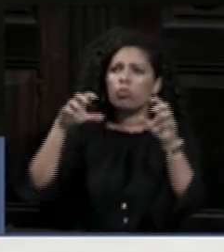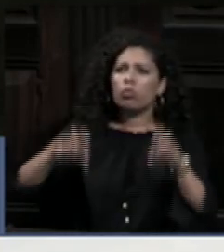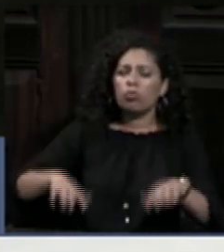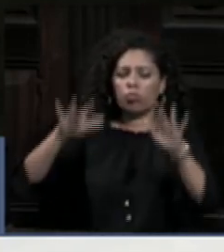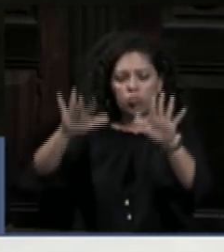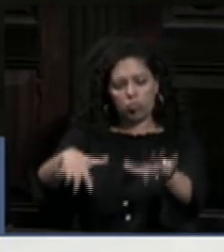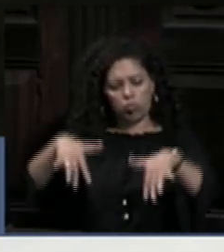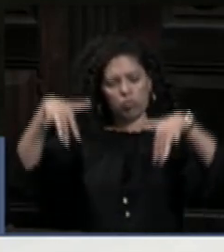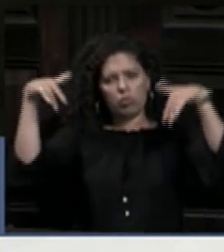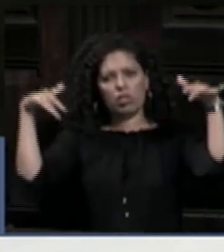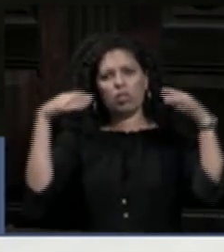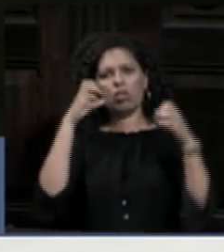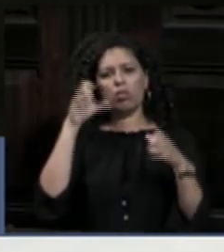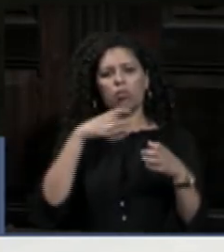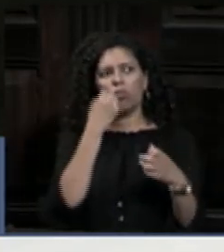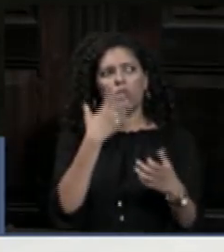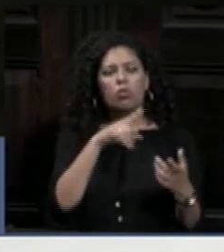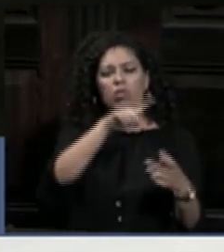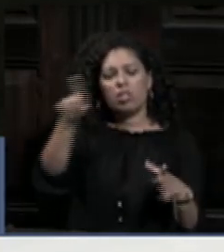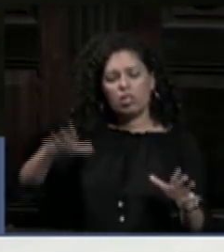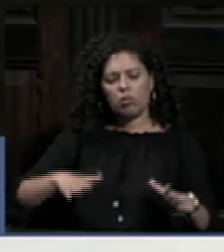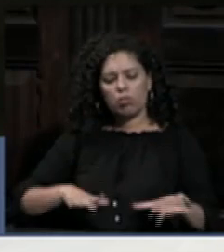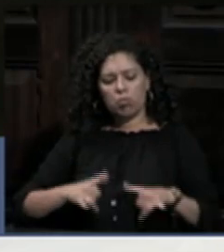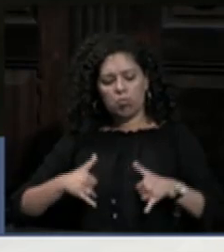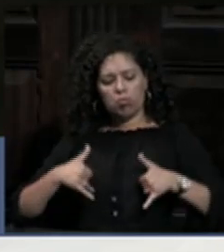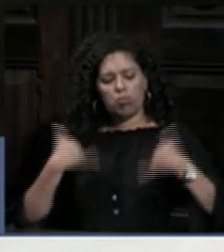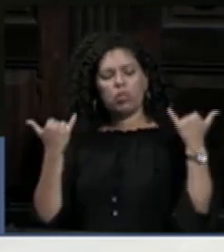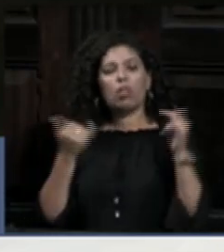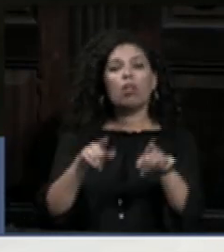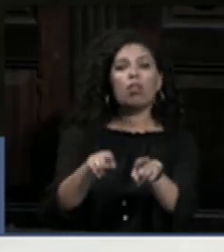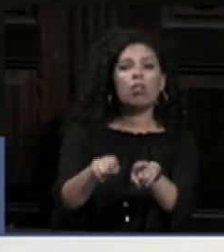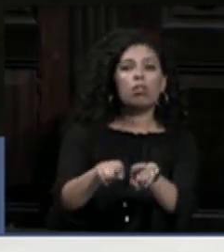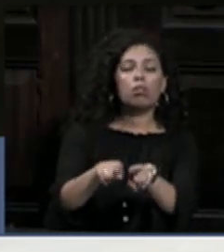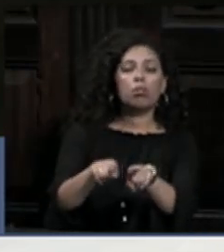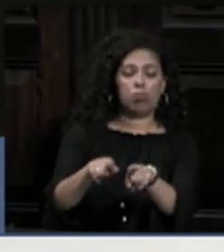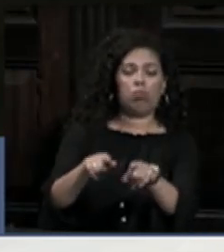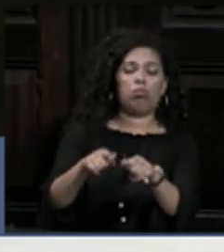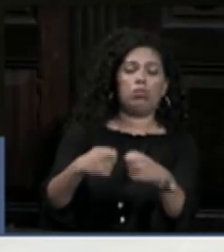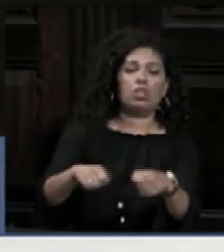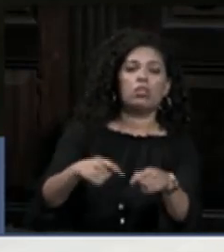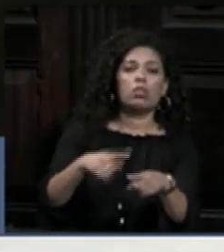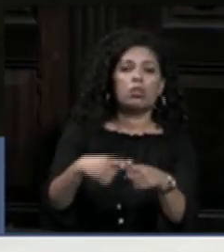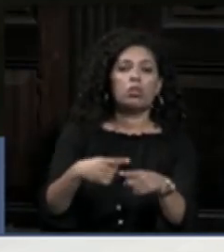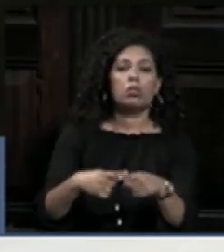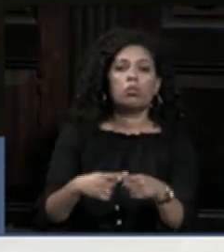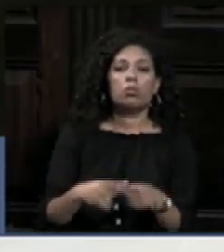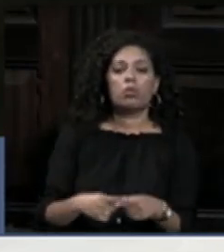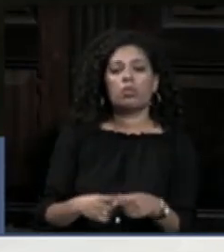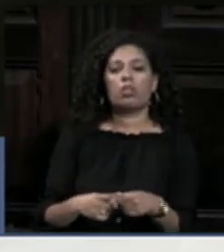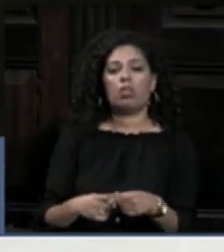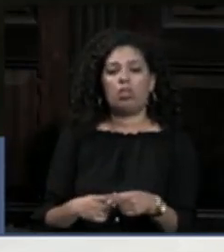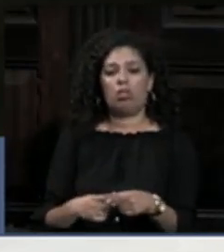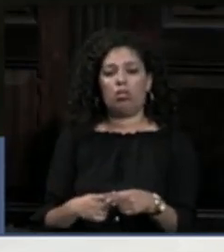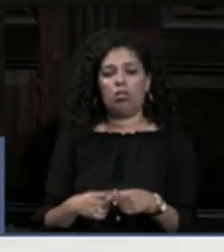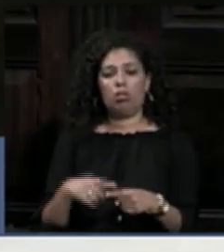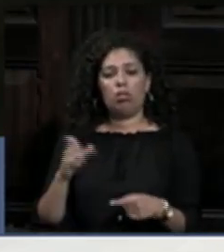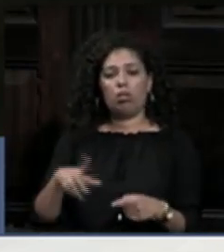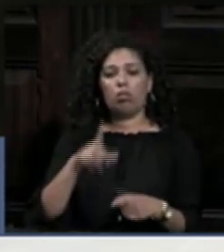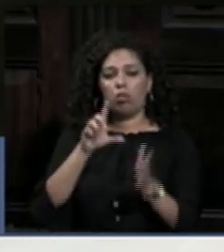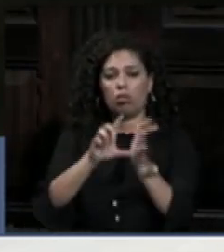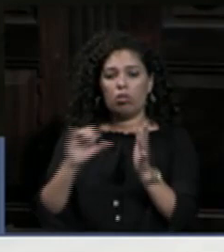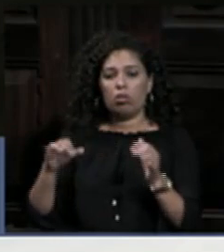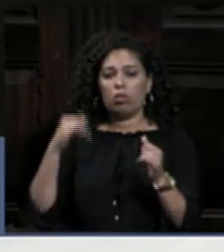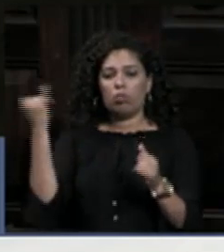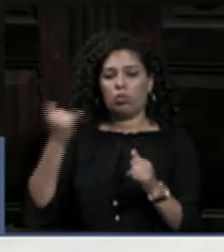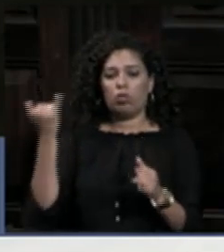que o psc se orgulha muito como líder do ps em votar favoravelmente esta matéria dizer que como presidente da comissão da pessoa com deficiência